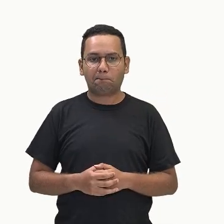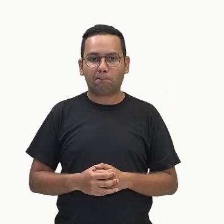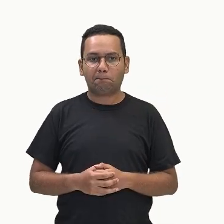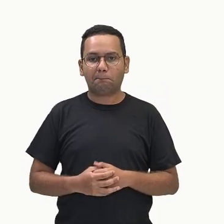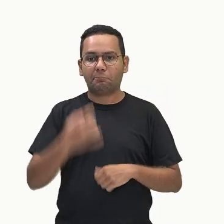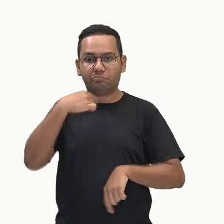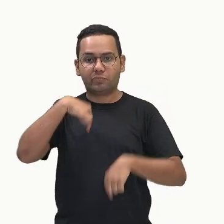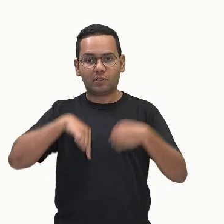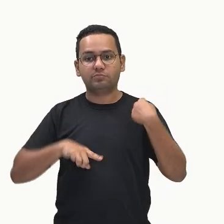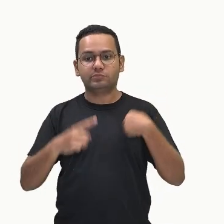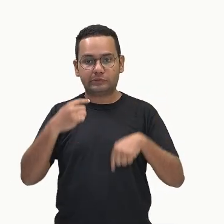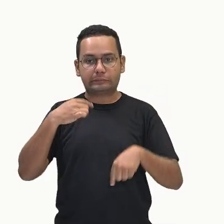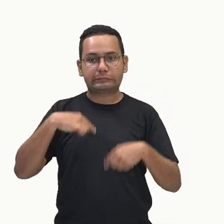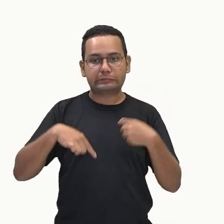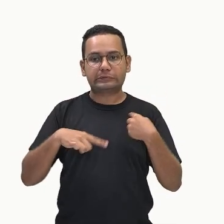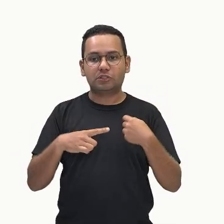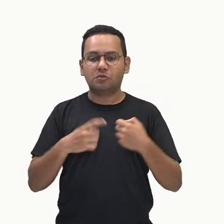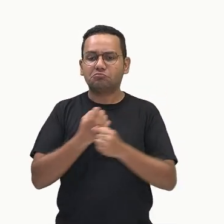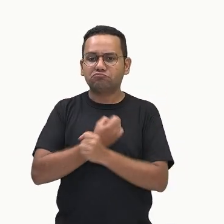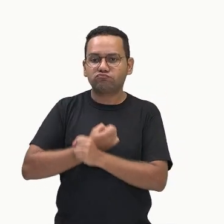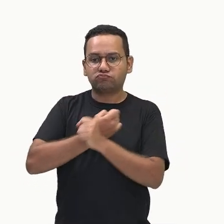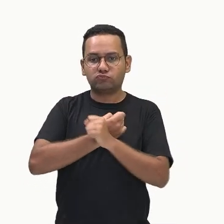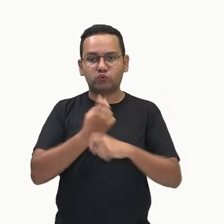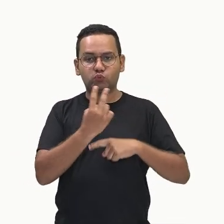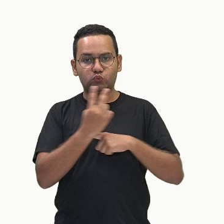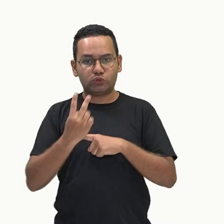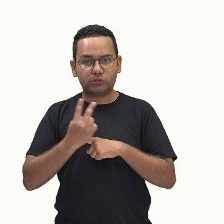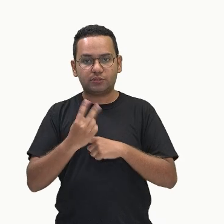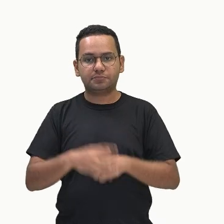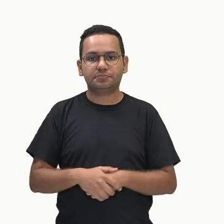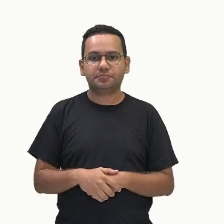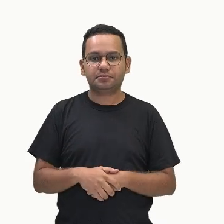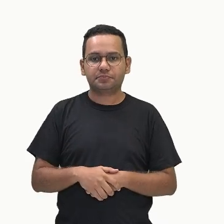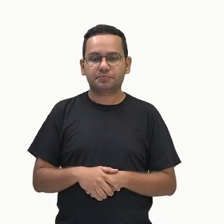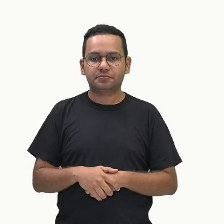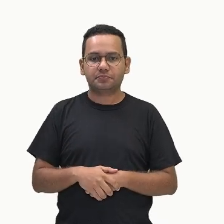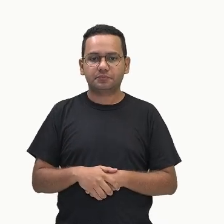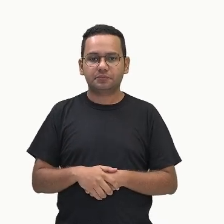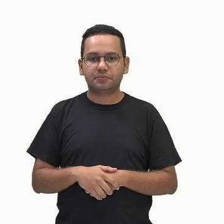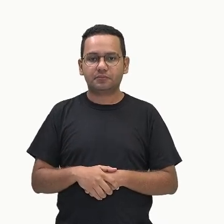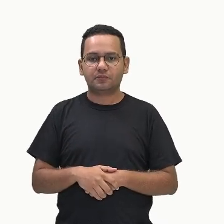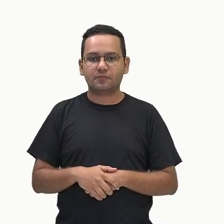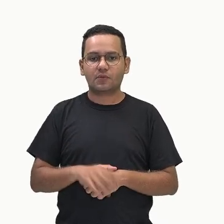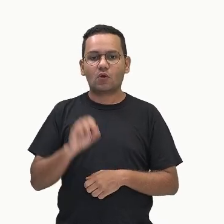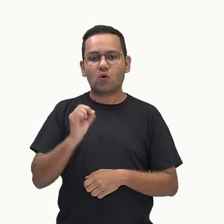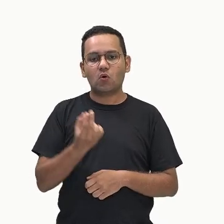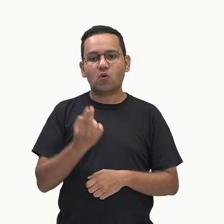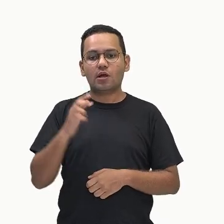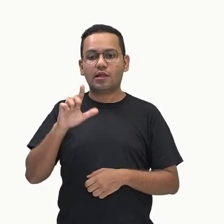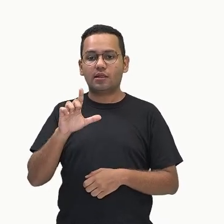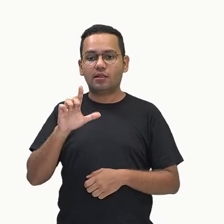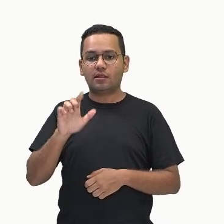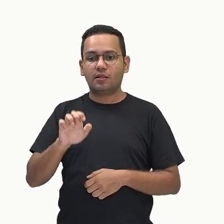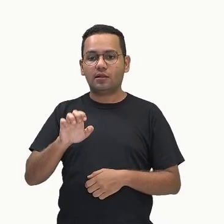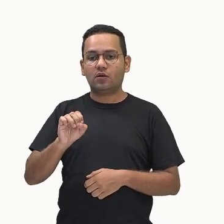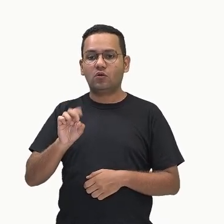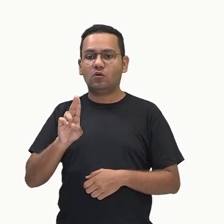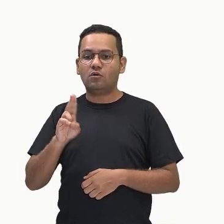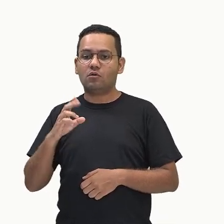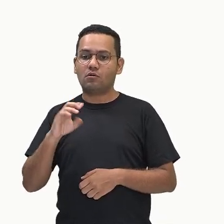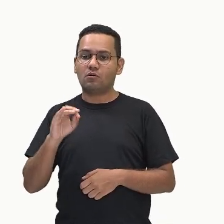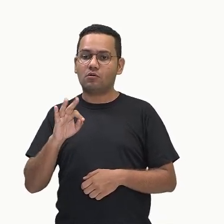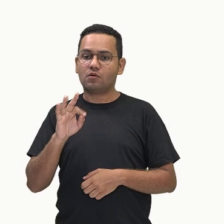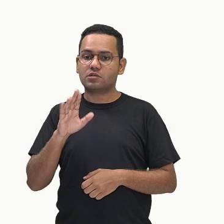imune, glóbulo branco, ou também conhecido como leucócito. Nós temos